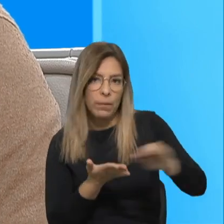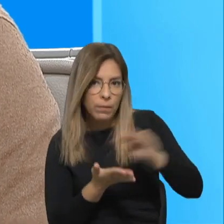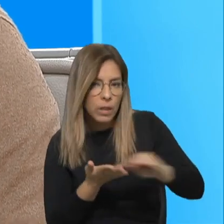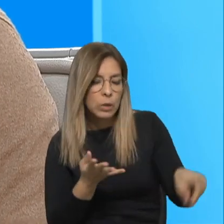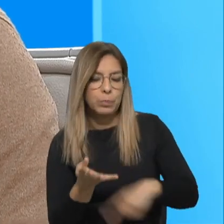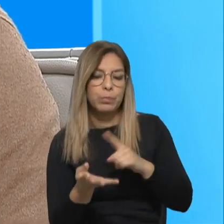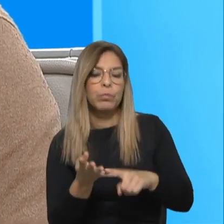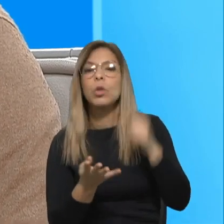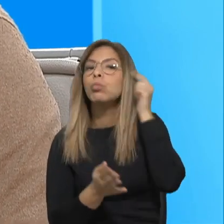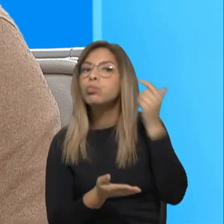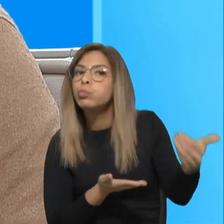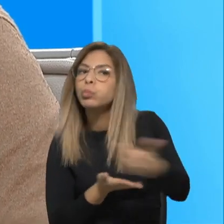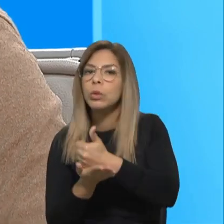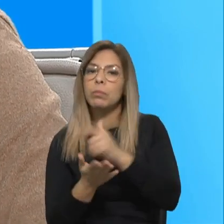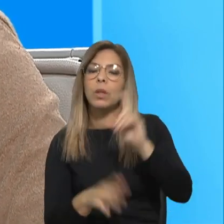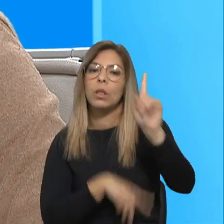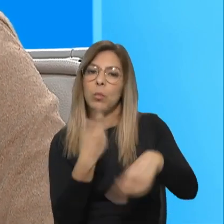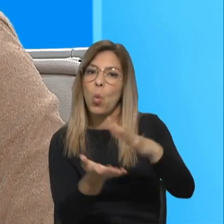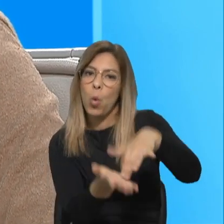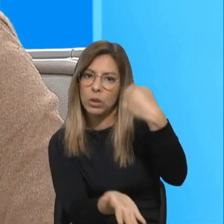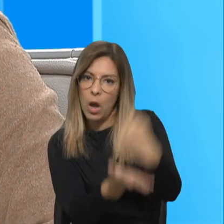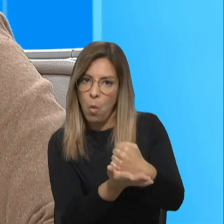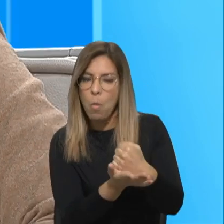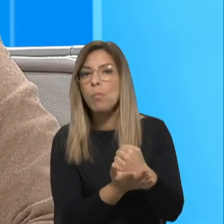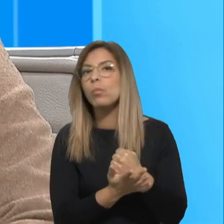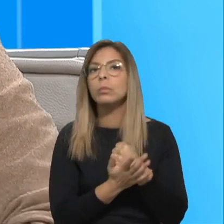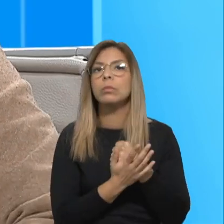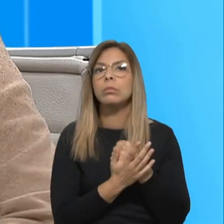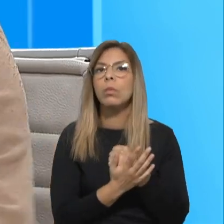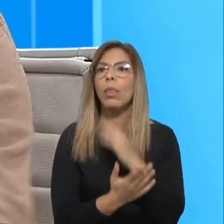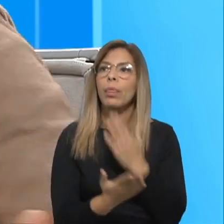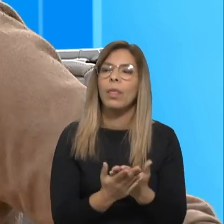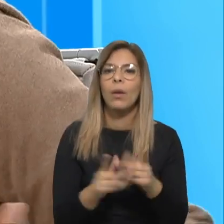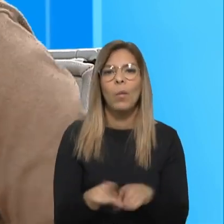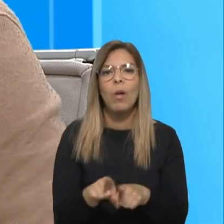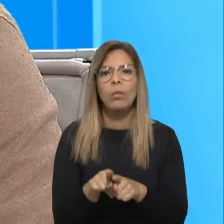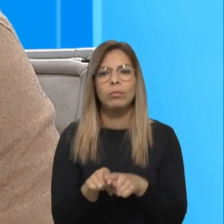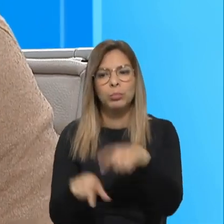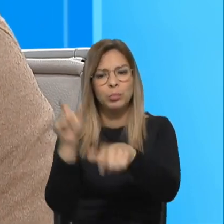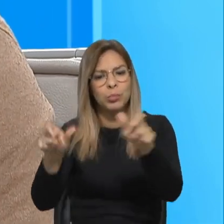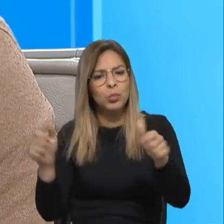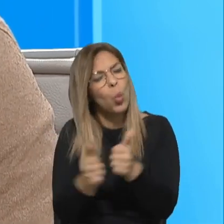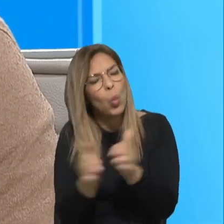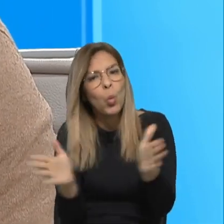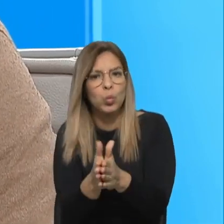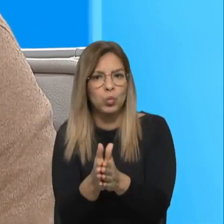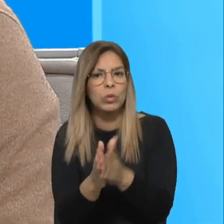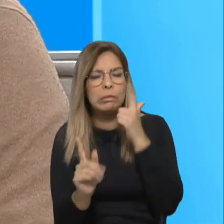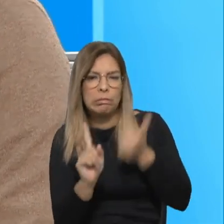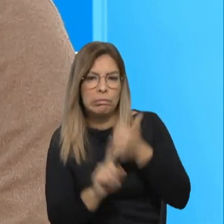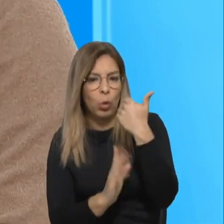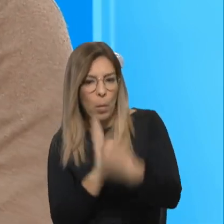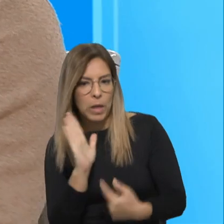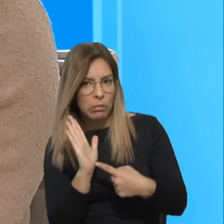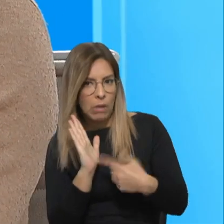escutar, concluir e depois de levarmos a toda a gente este documento, não